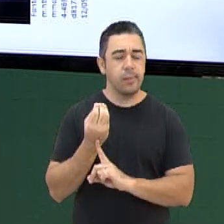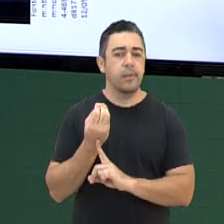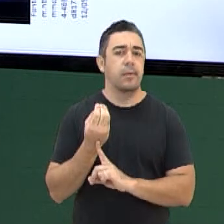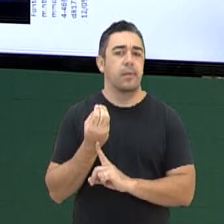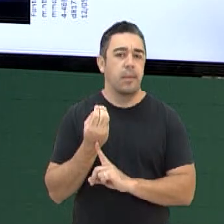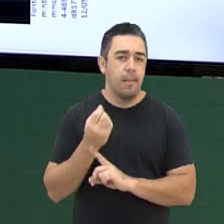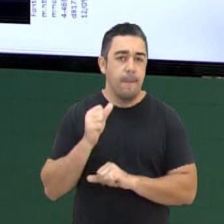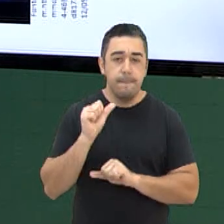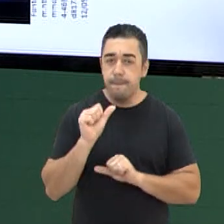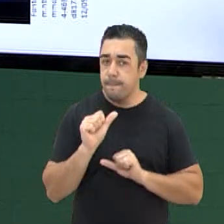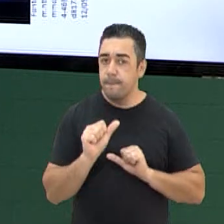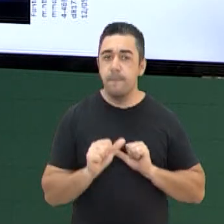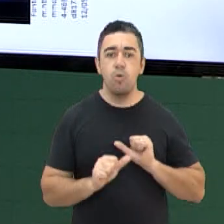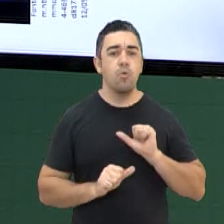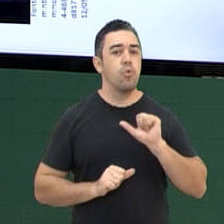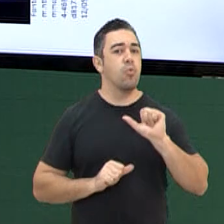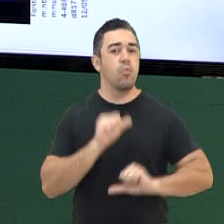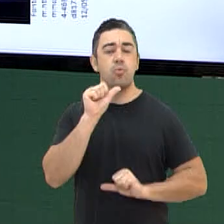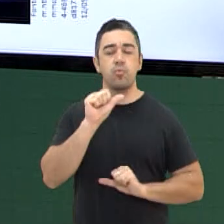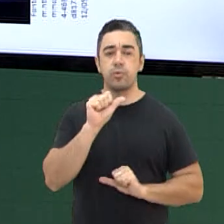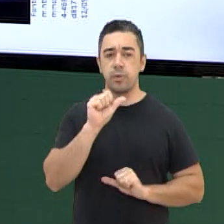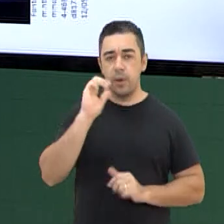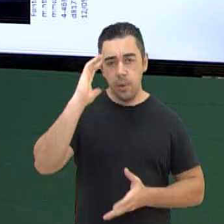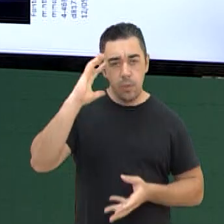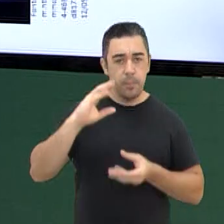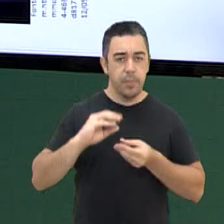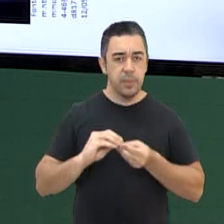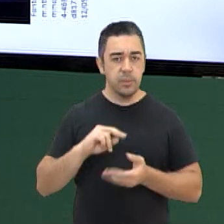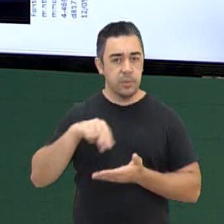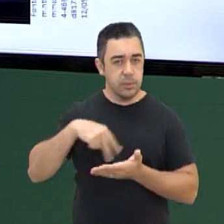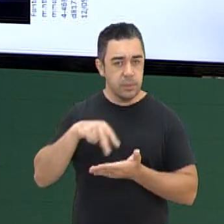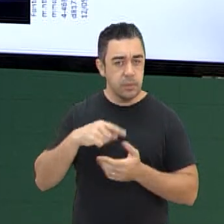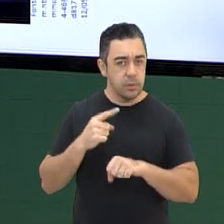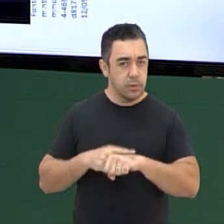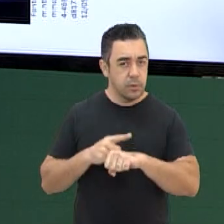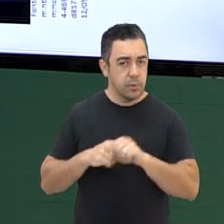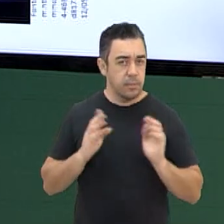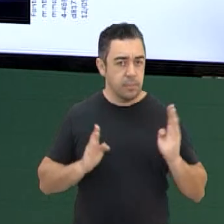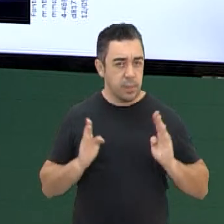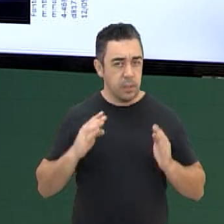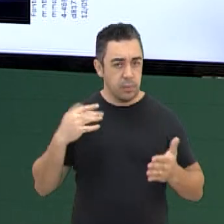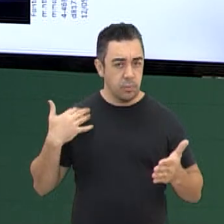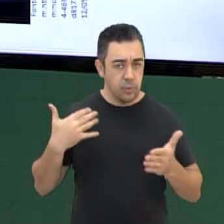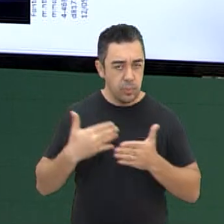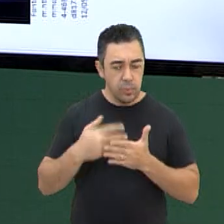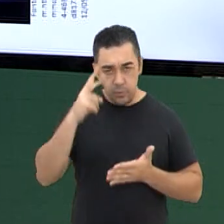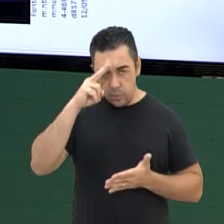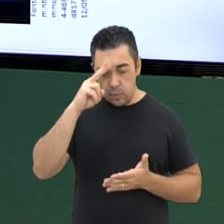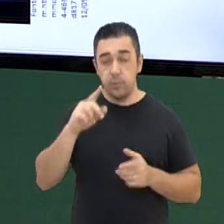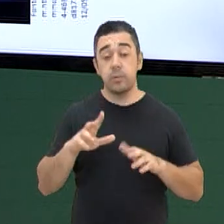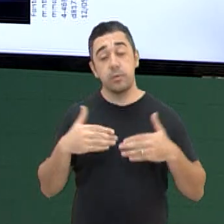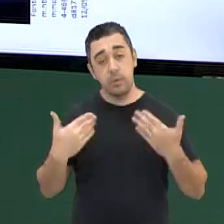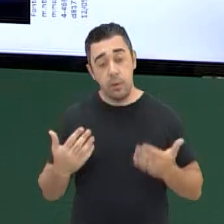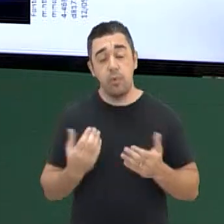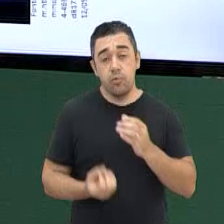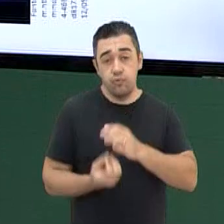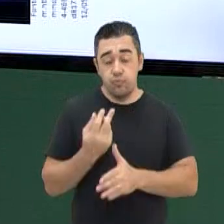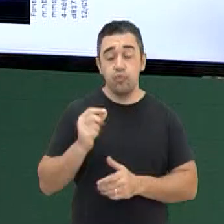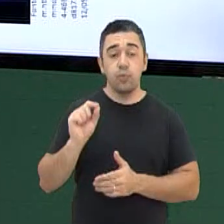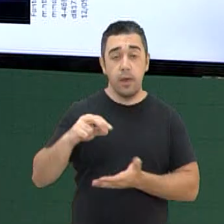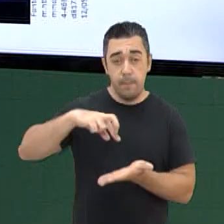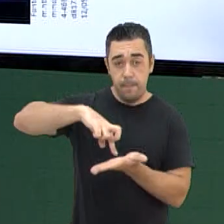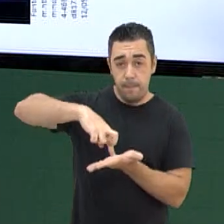mudança radical no entendimento da dança naquele momento histórico. Surge então o balé na